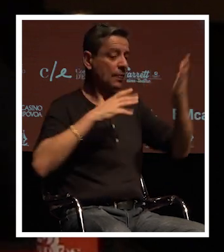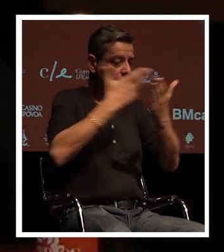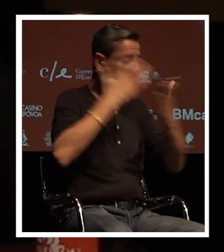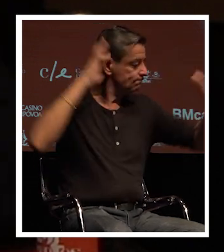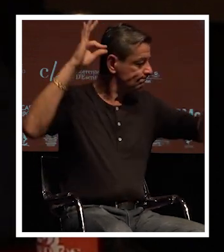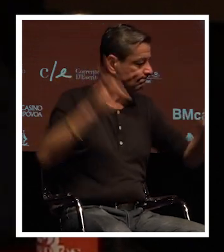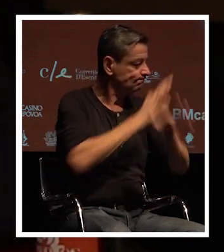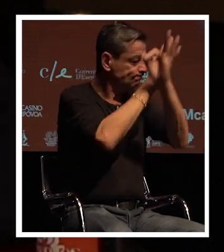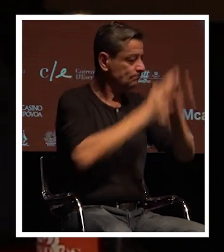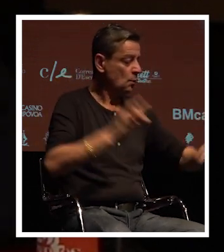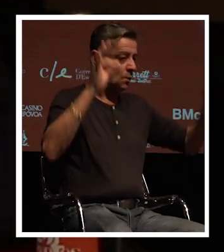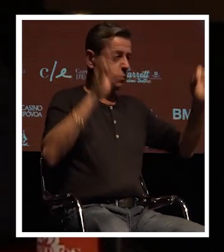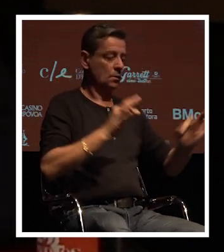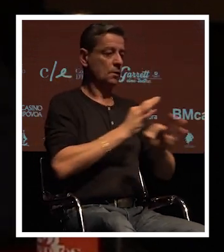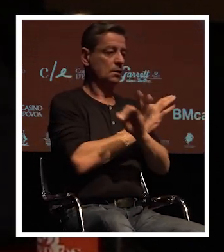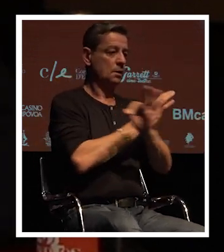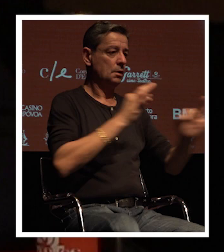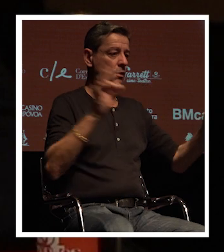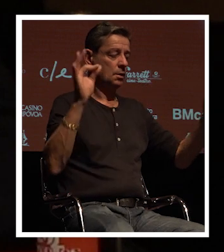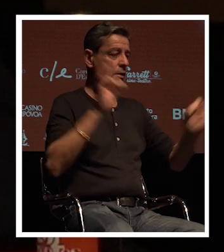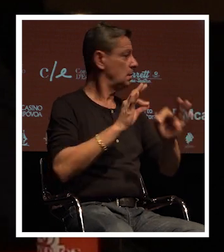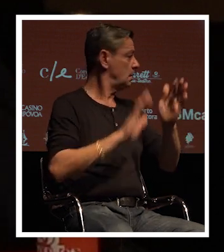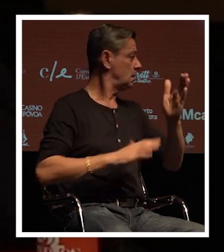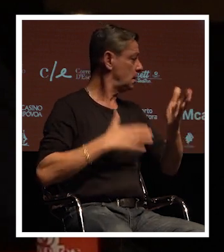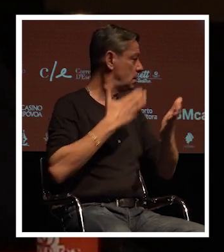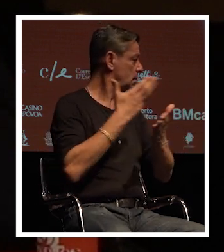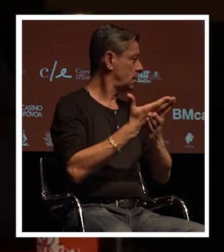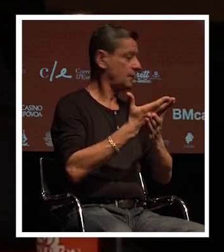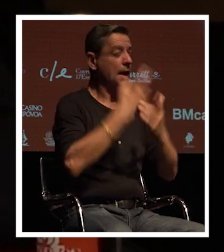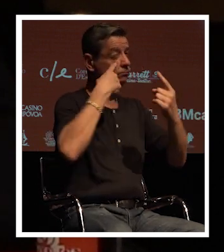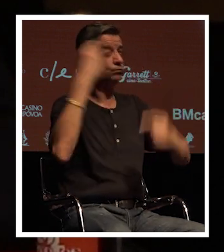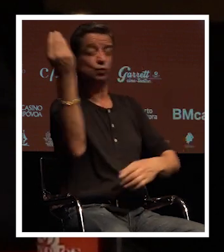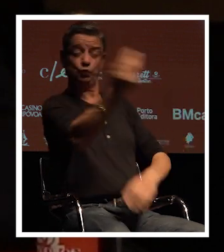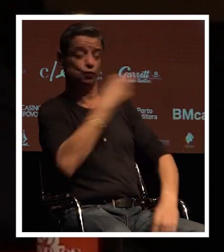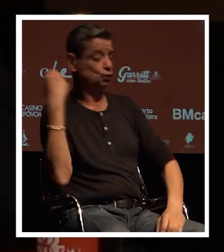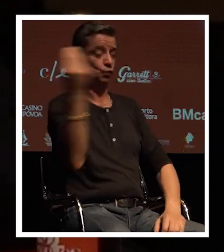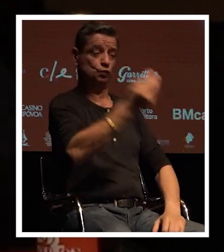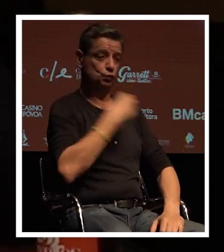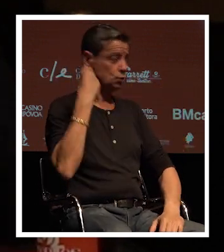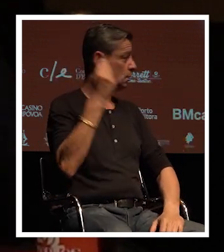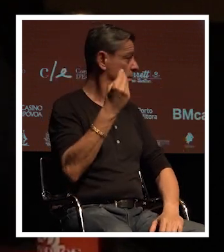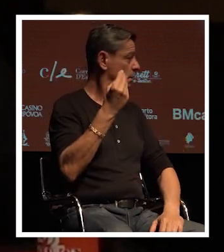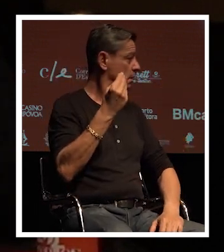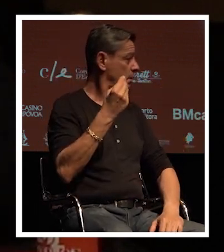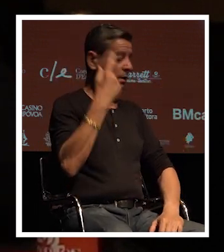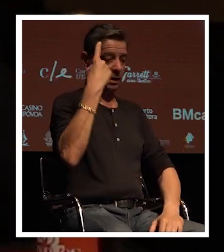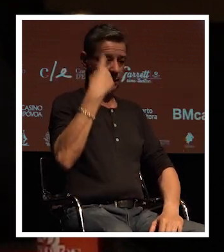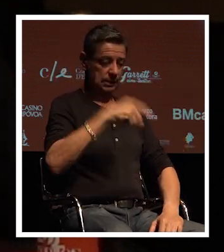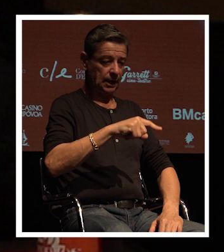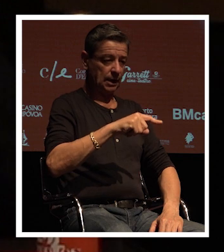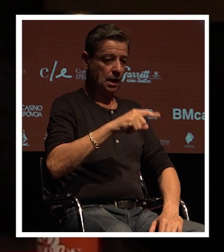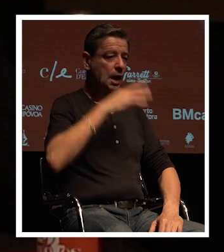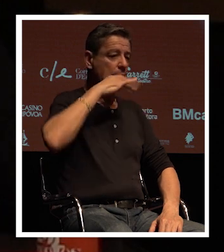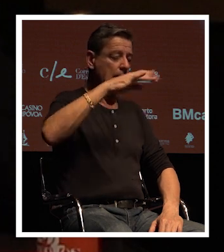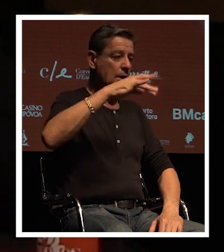o e o e e o tornou bastante popular e eu permito-me trotar um bocadinho mas ele